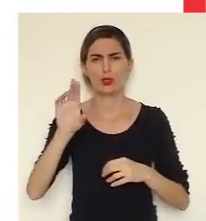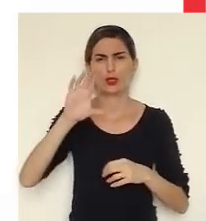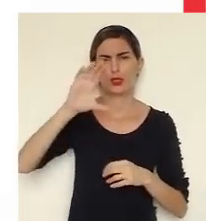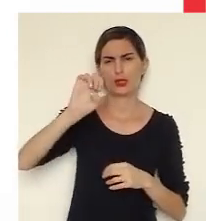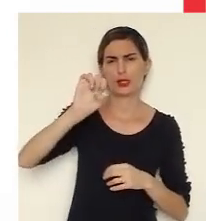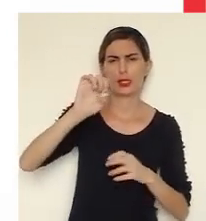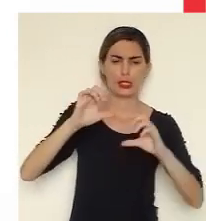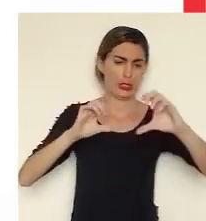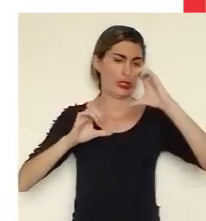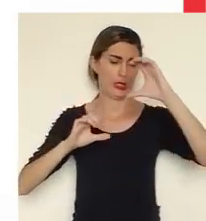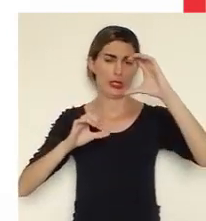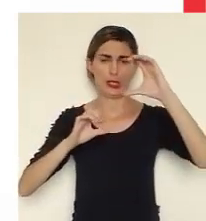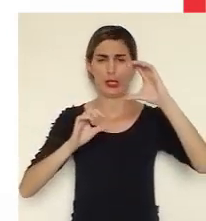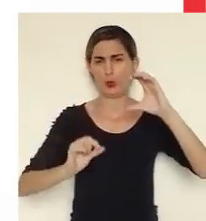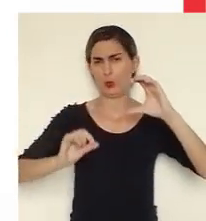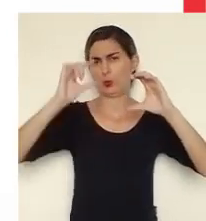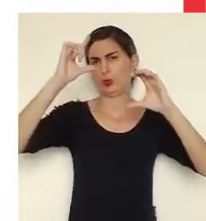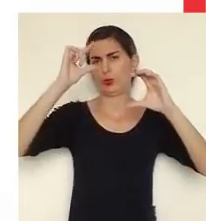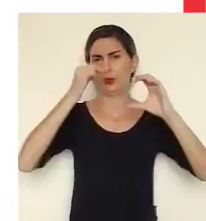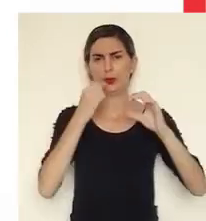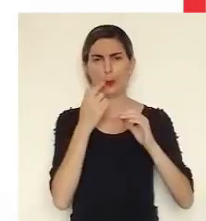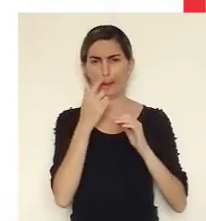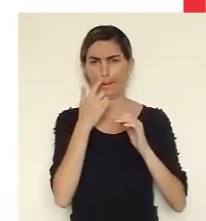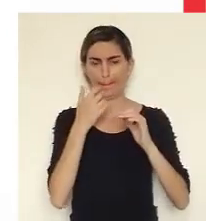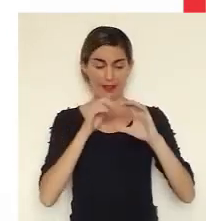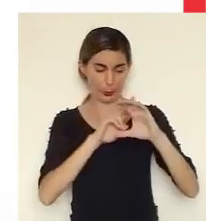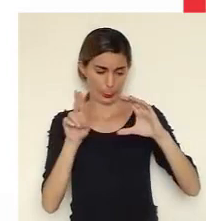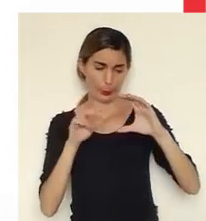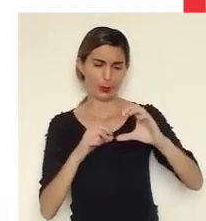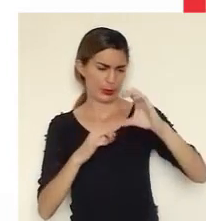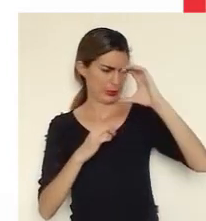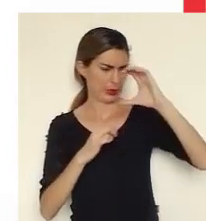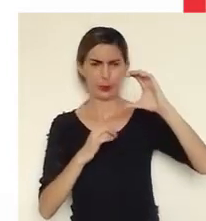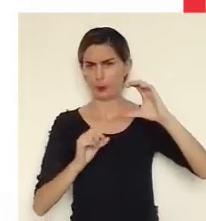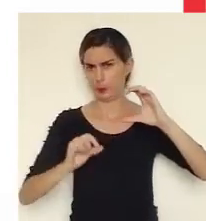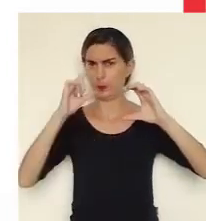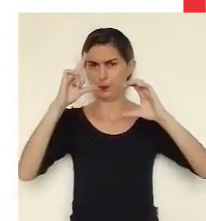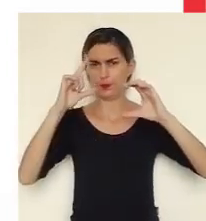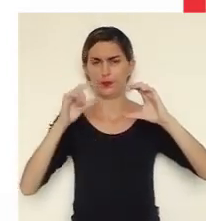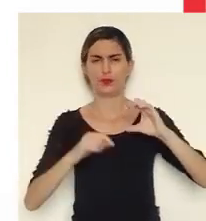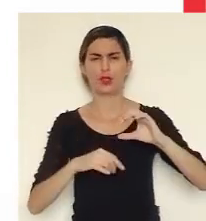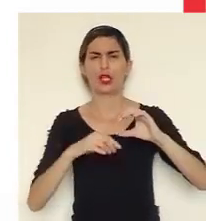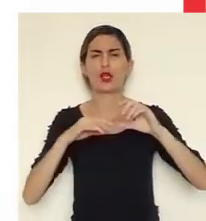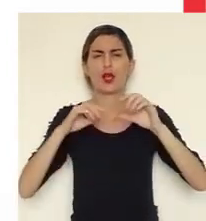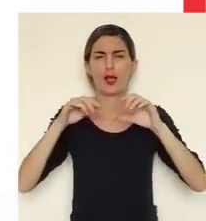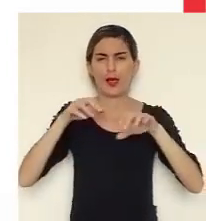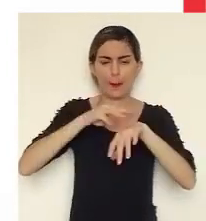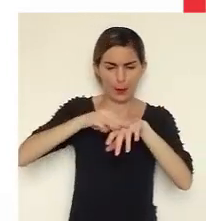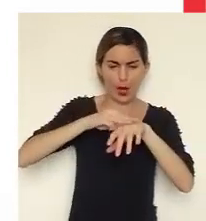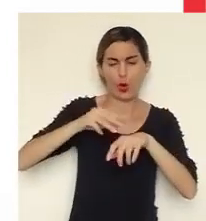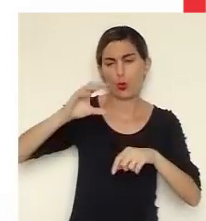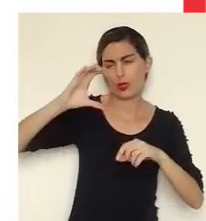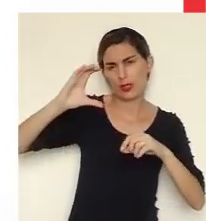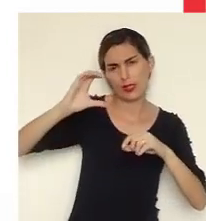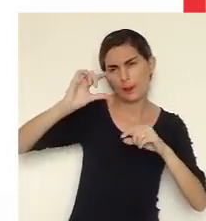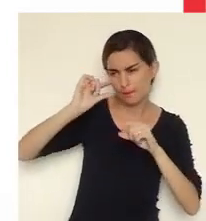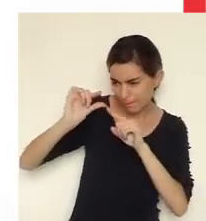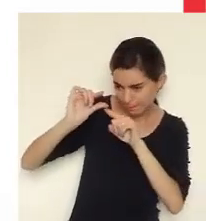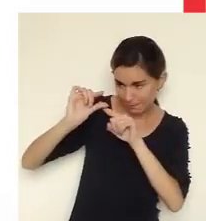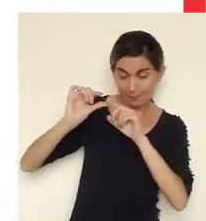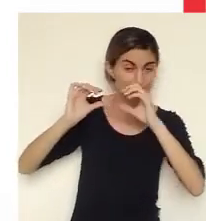chama cesão, né? Porque é um C maiúsculo. E na castanha é um Czinho, que é